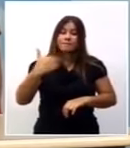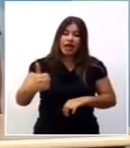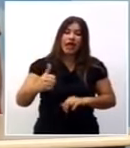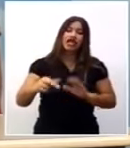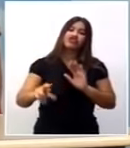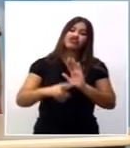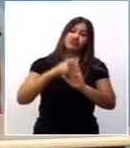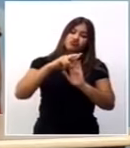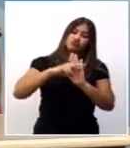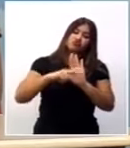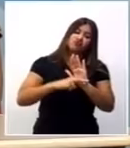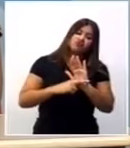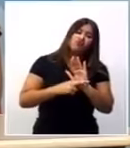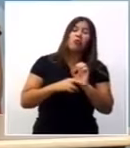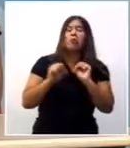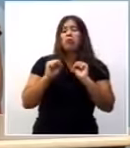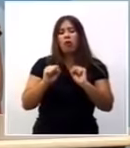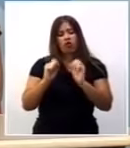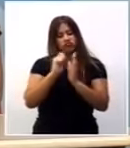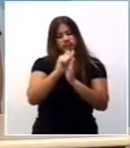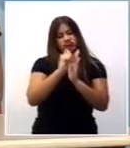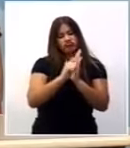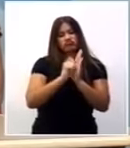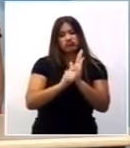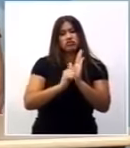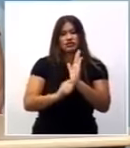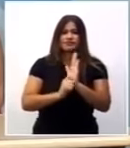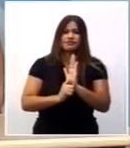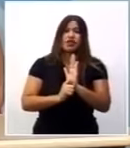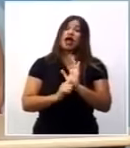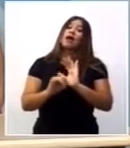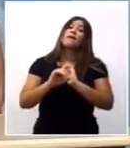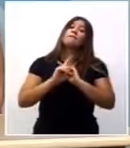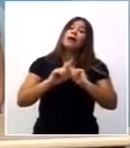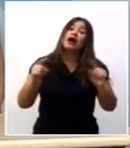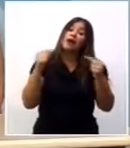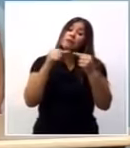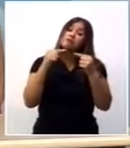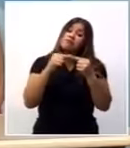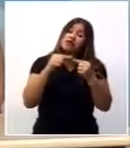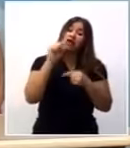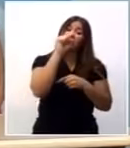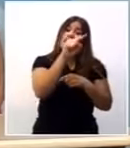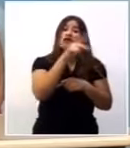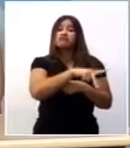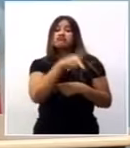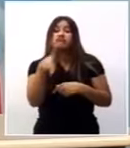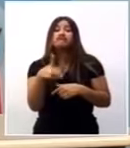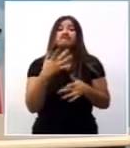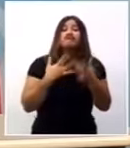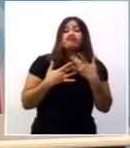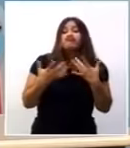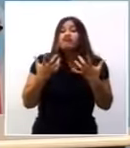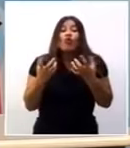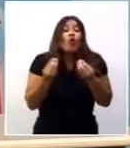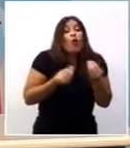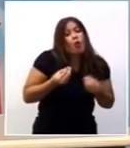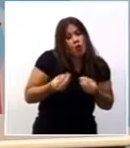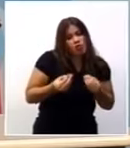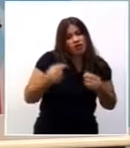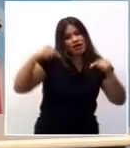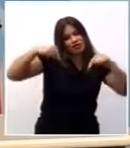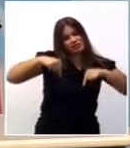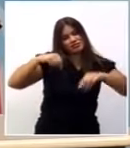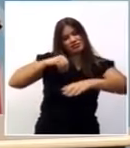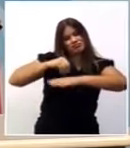relatório sobre essa aula, vocês teriam que estar fazendo, mas isso é o professor da escola que vai trabalhar isso com vocês. A gente está só auxiliando